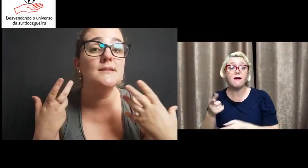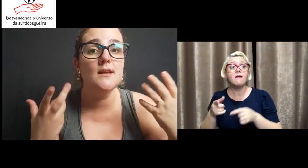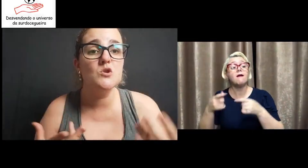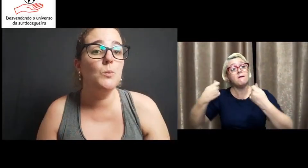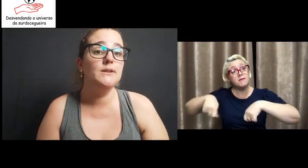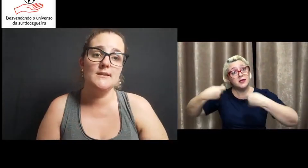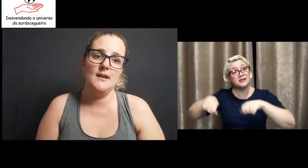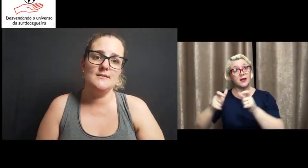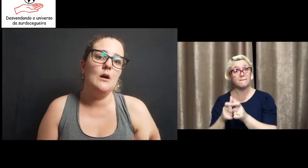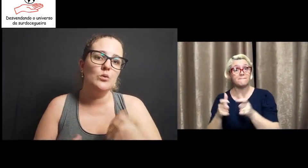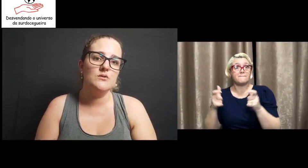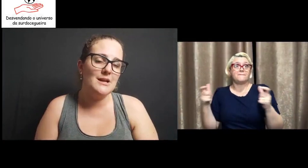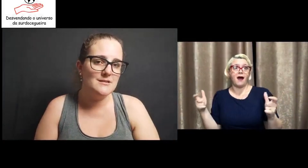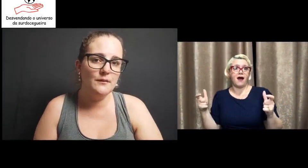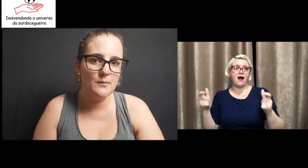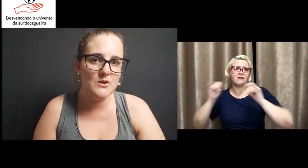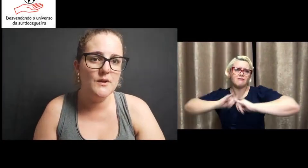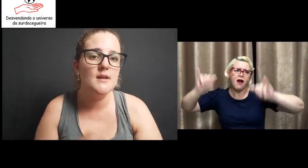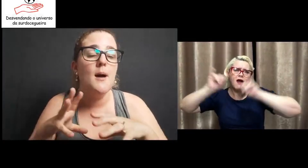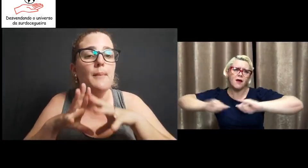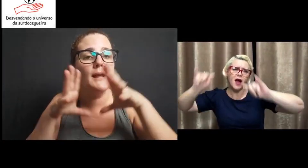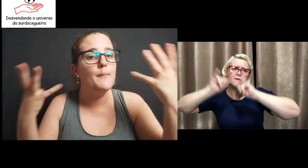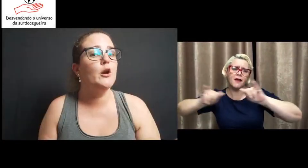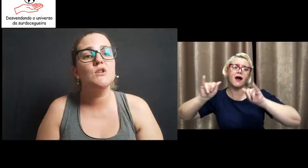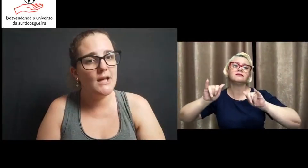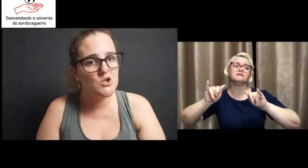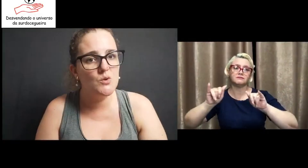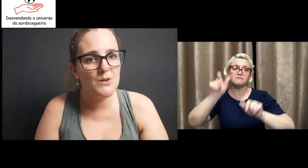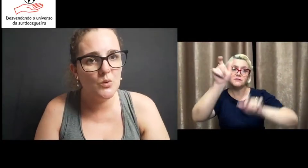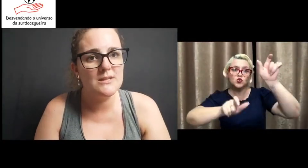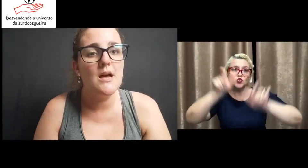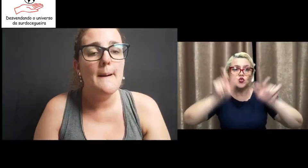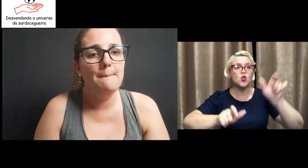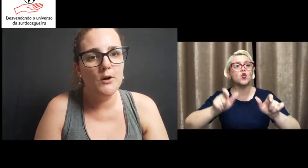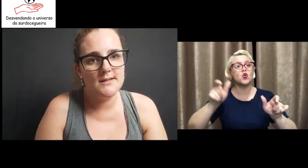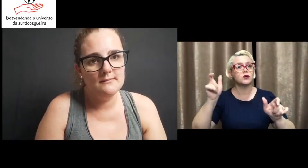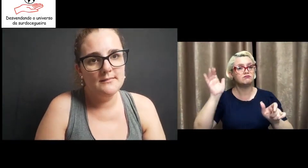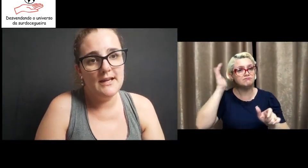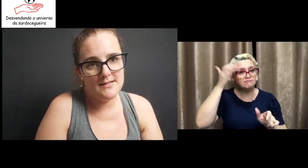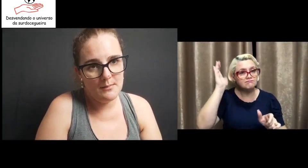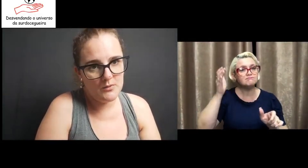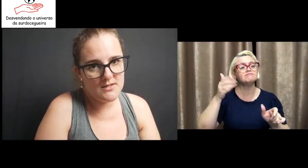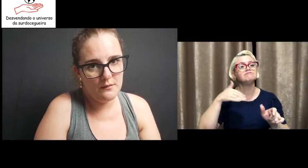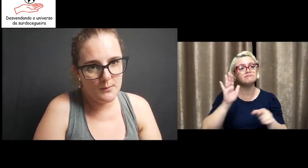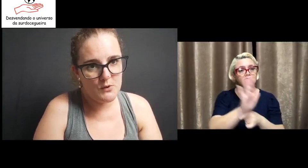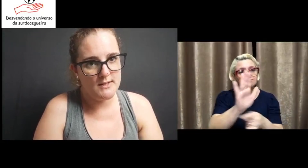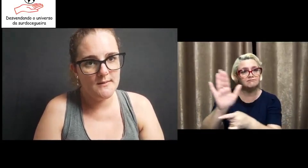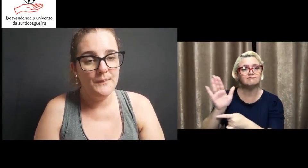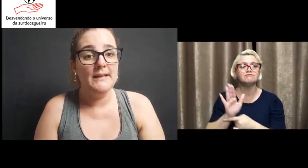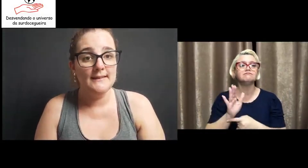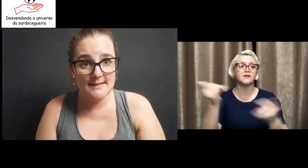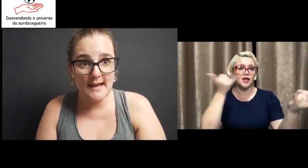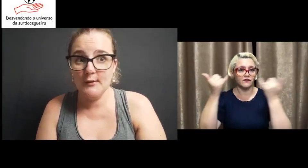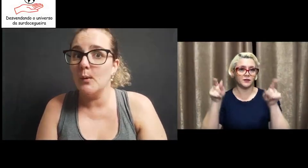nós precisamos potencializar o uso dessas informações para que a maior quantidade de pessoas possa estar recebendo essas